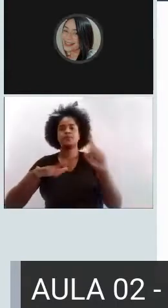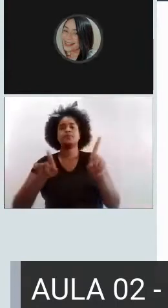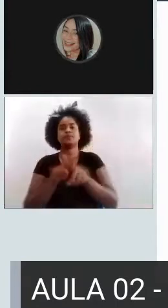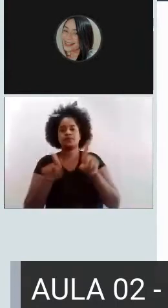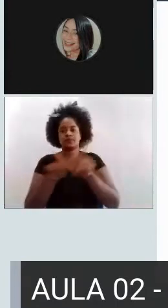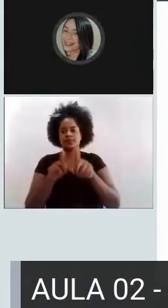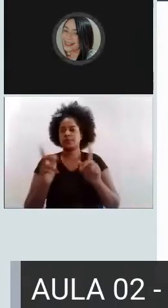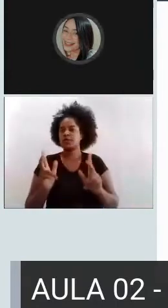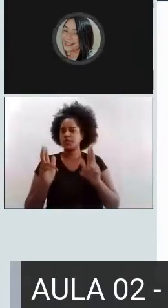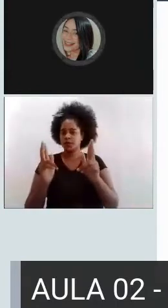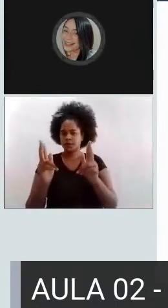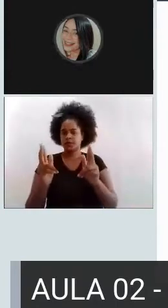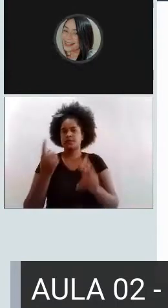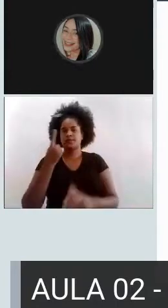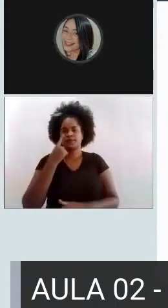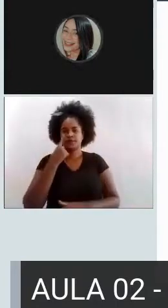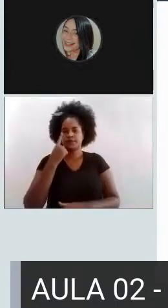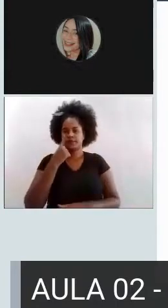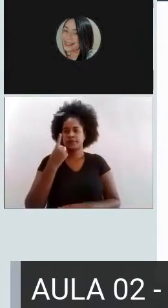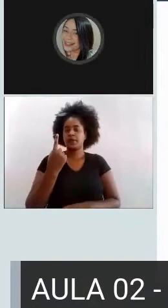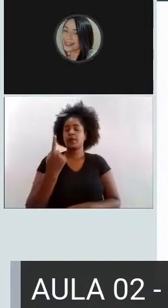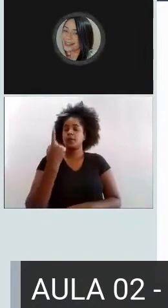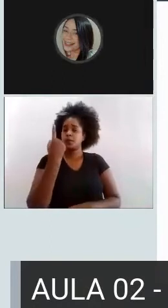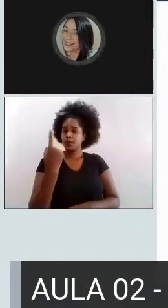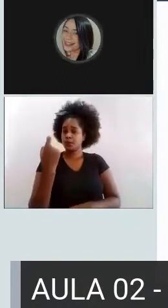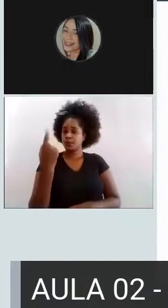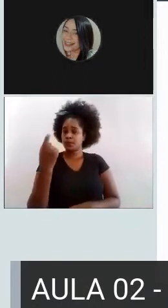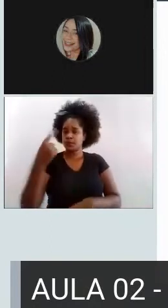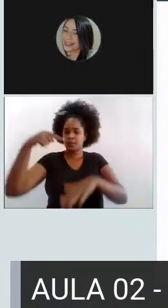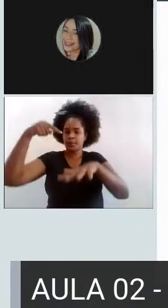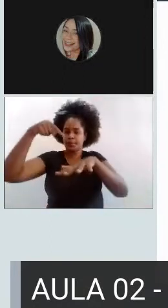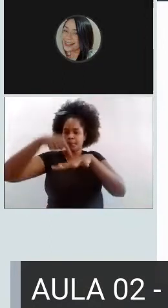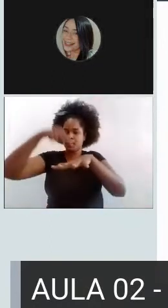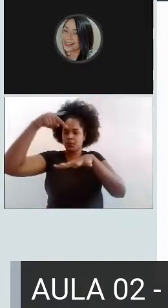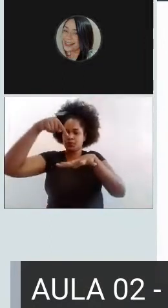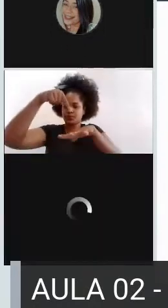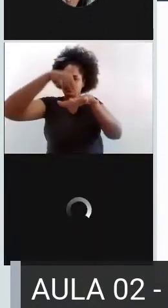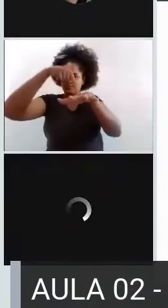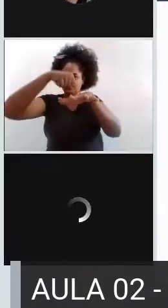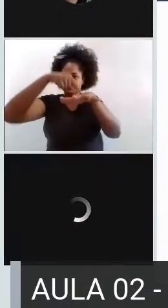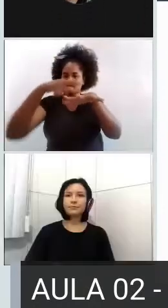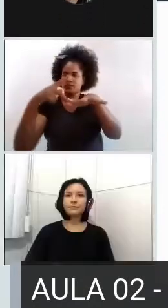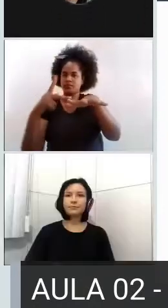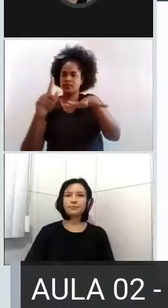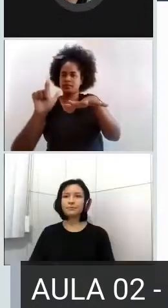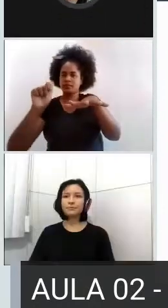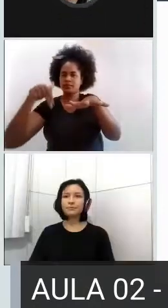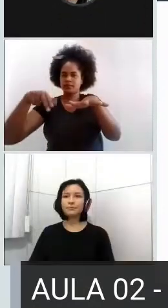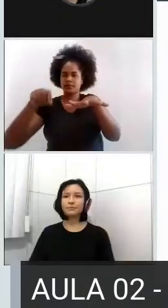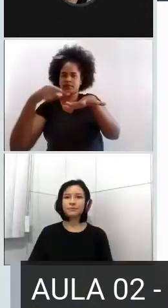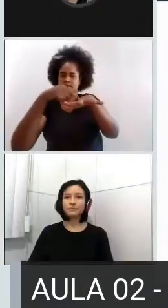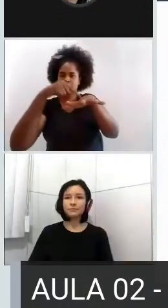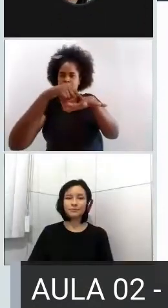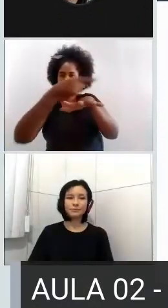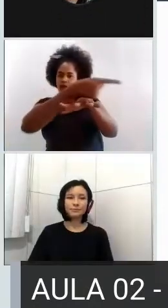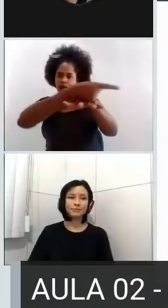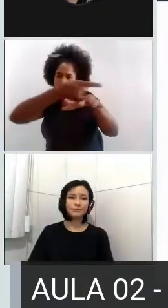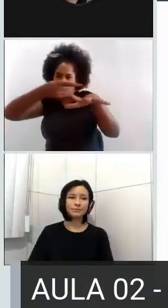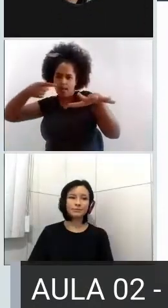está contido tanto na reta quanto no plano, certo? E essa última